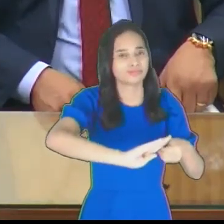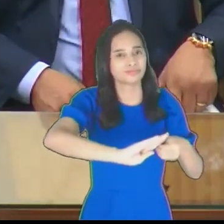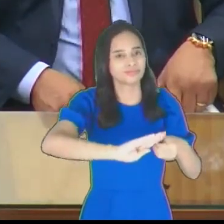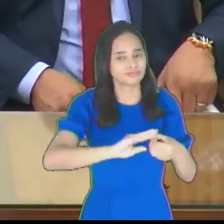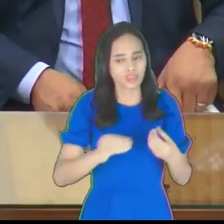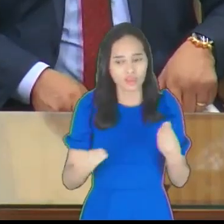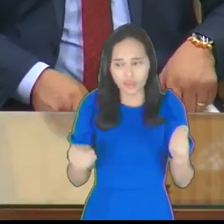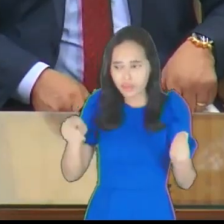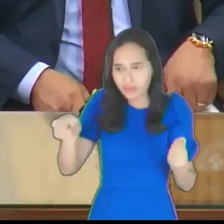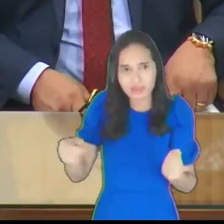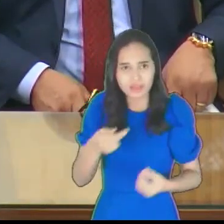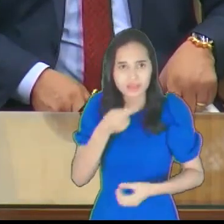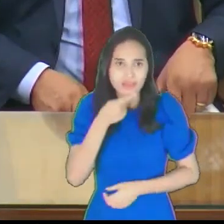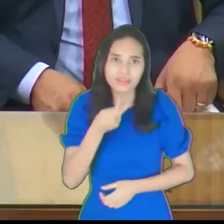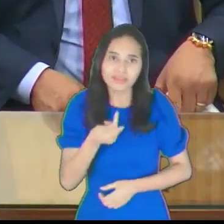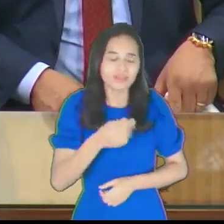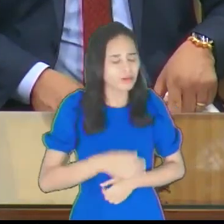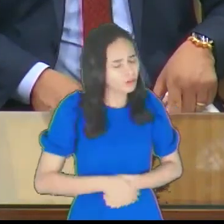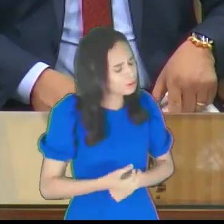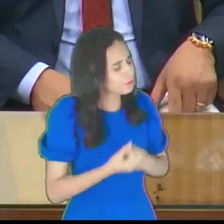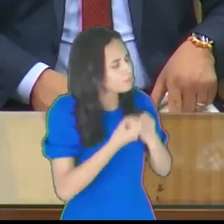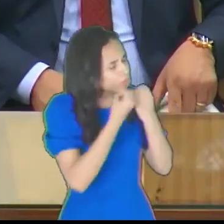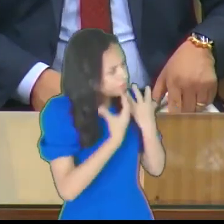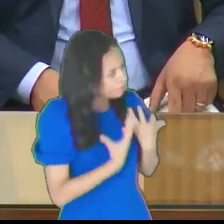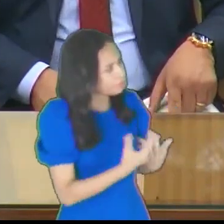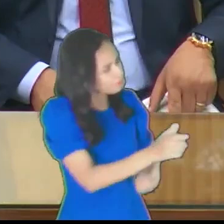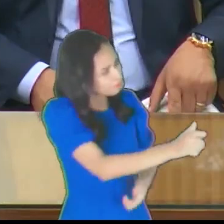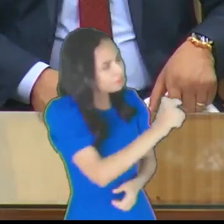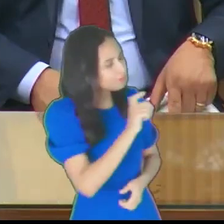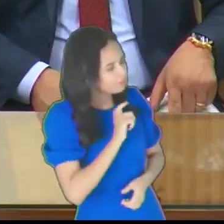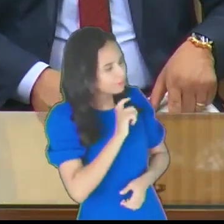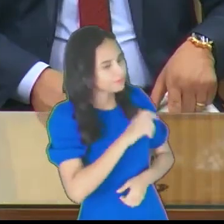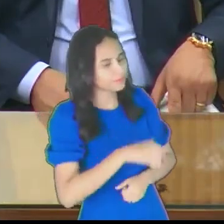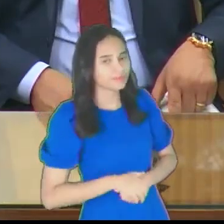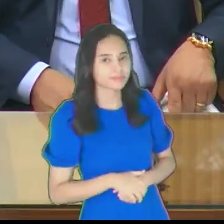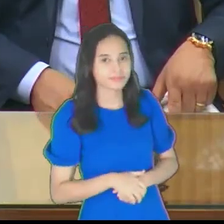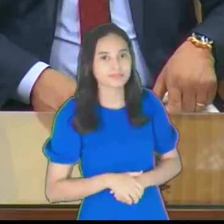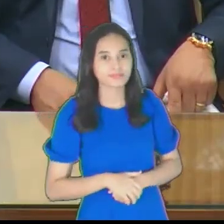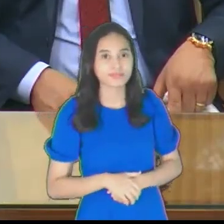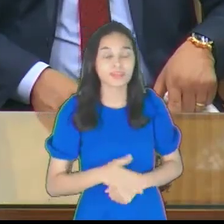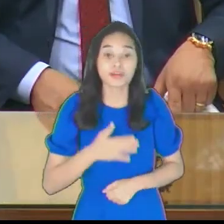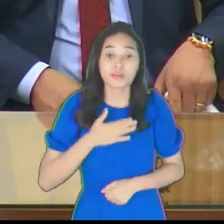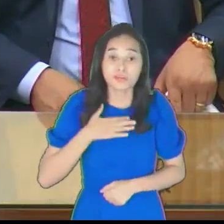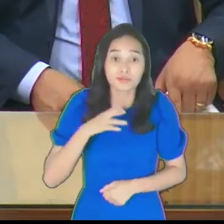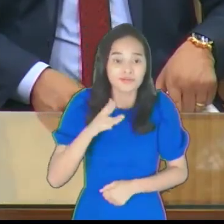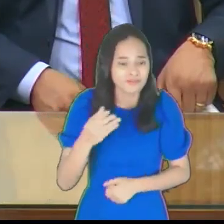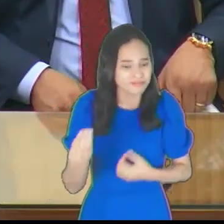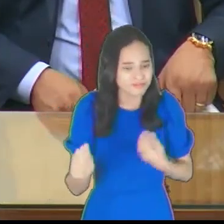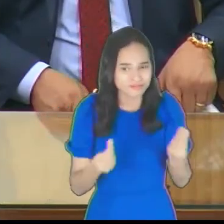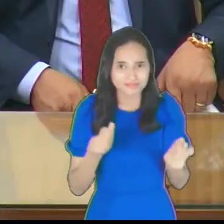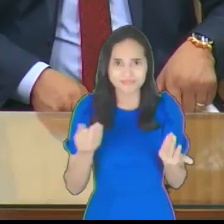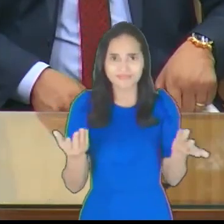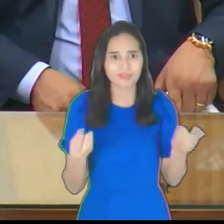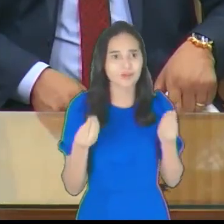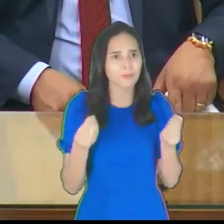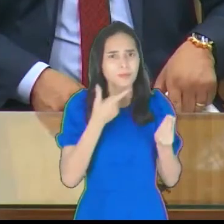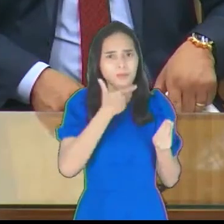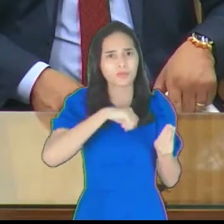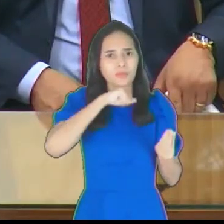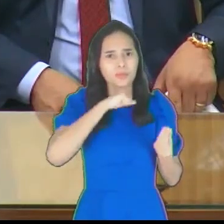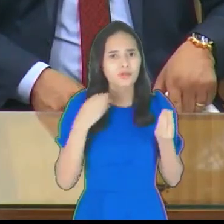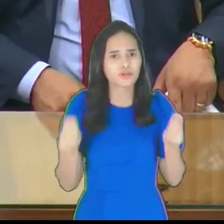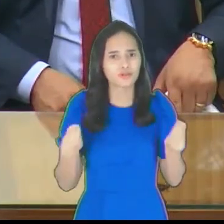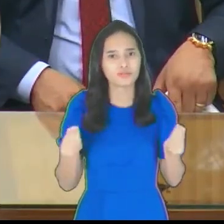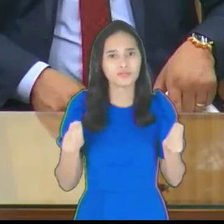ele disse: boa é esta palavra. Meu irmão, que qualidade de pai é esse?